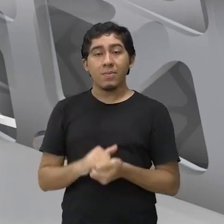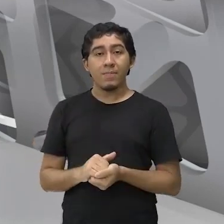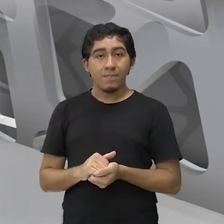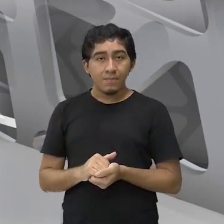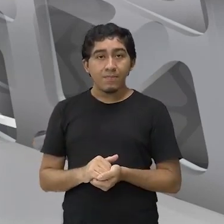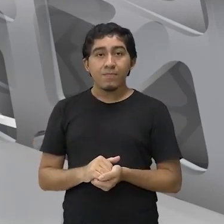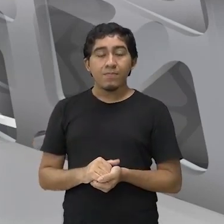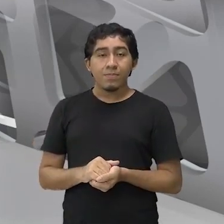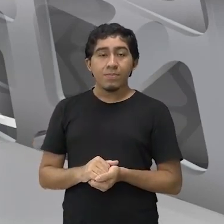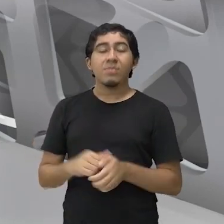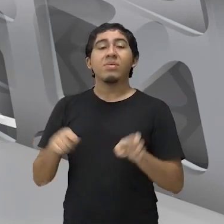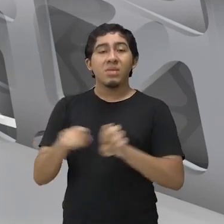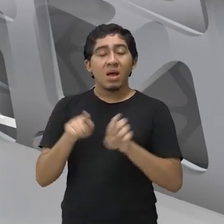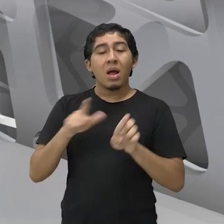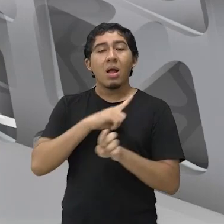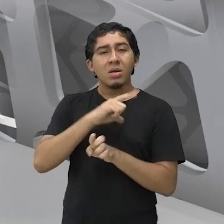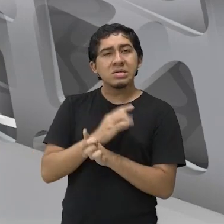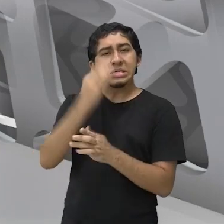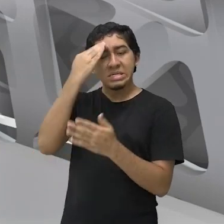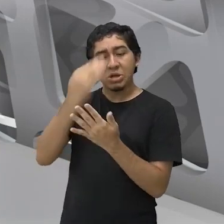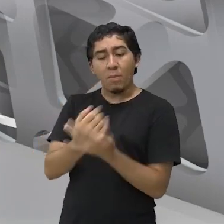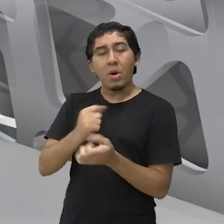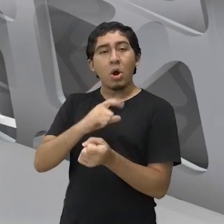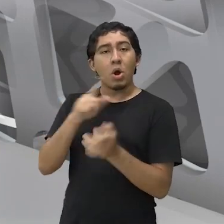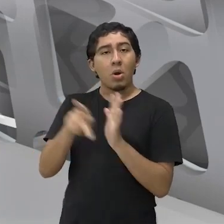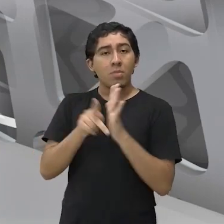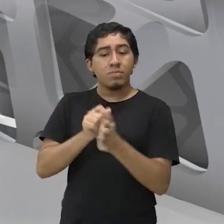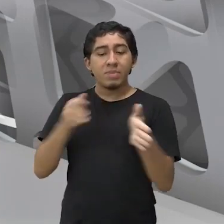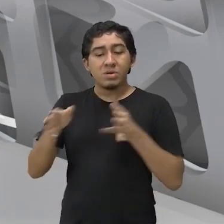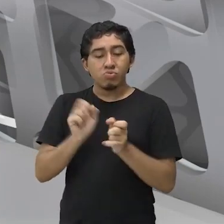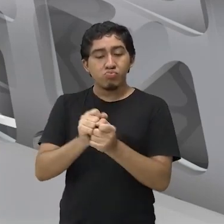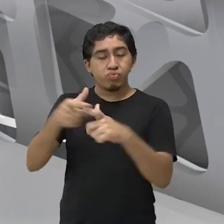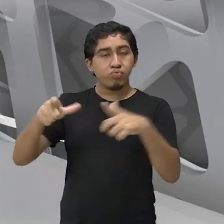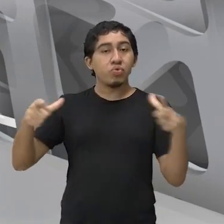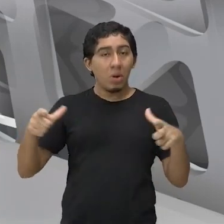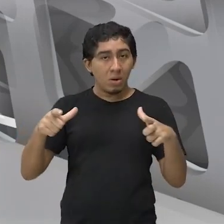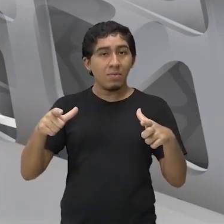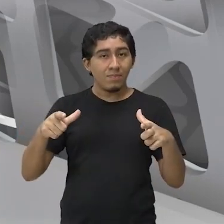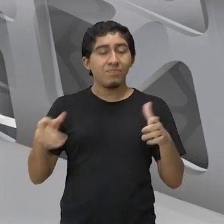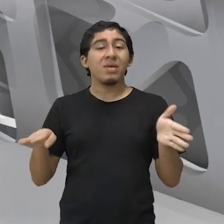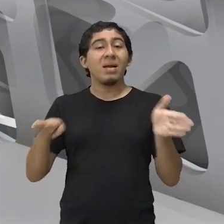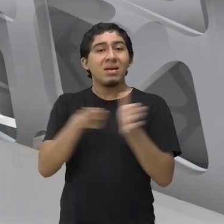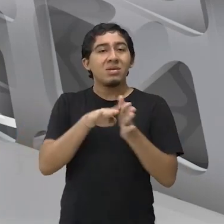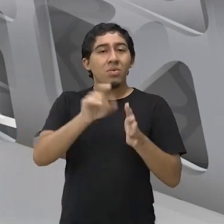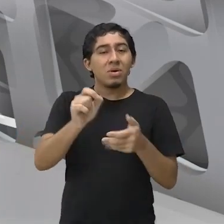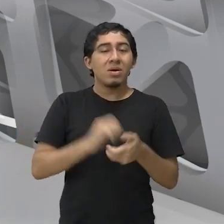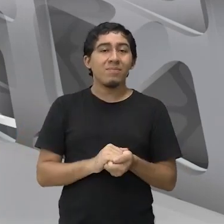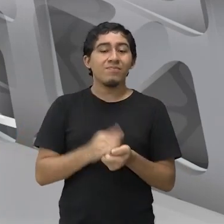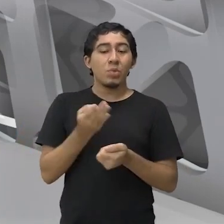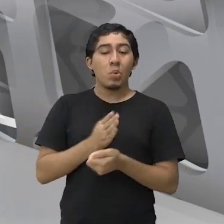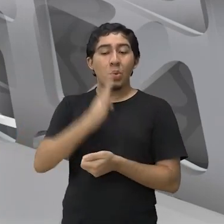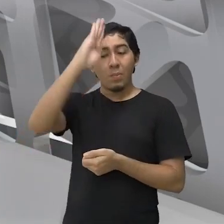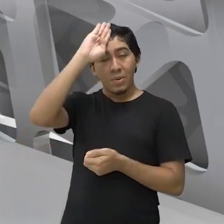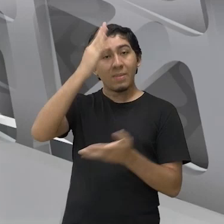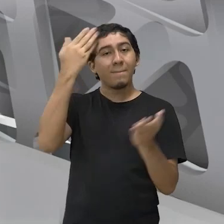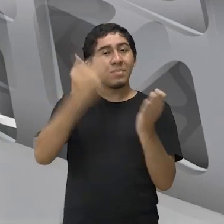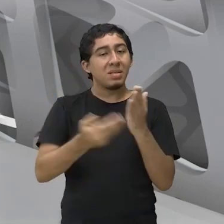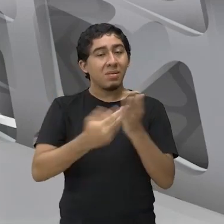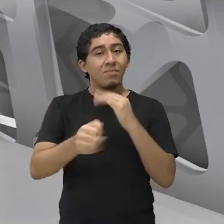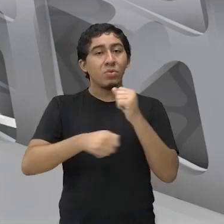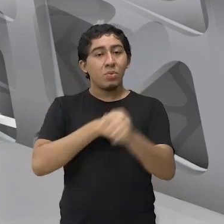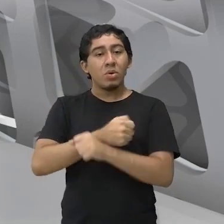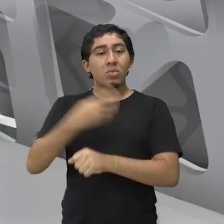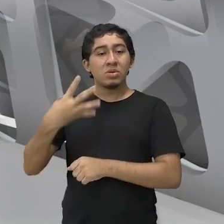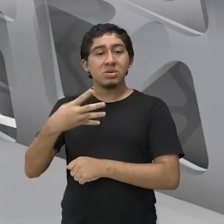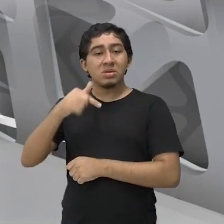essa crença dentro daquele período da história antiga até a queda do Império Romano no ano de